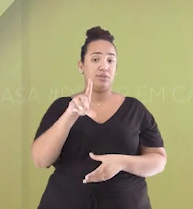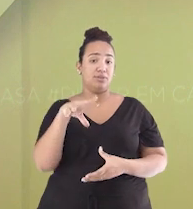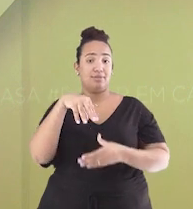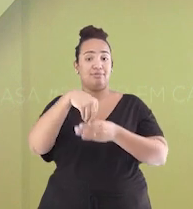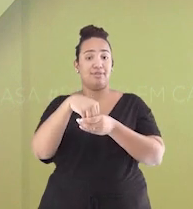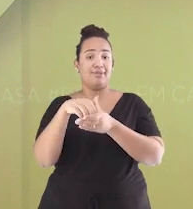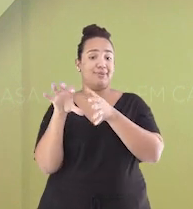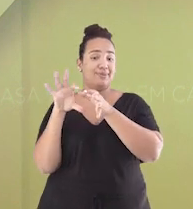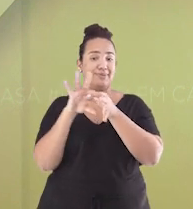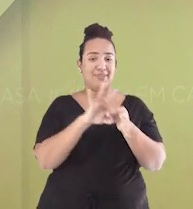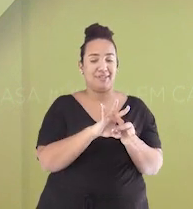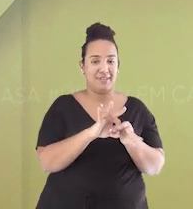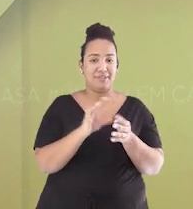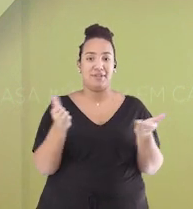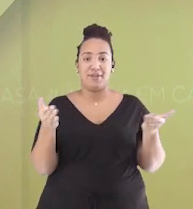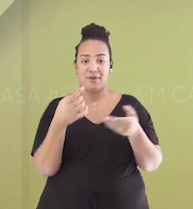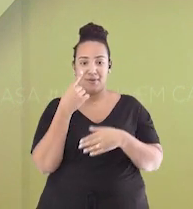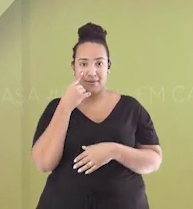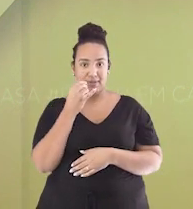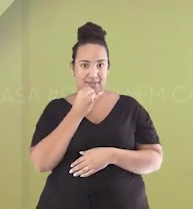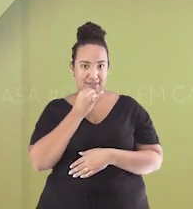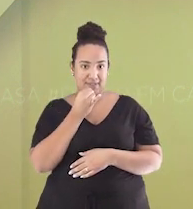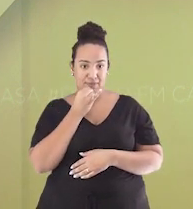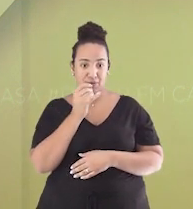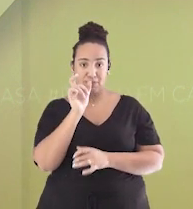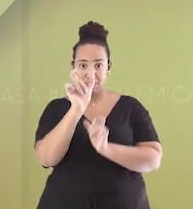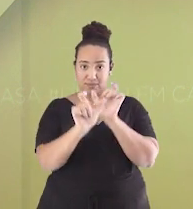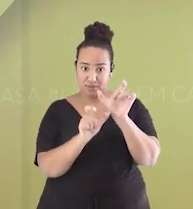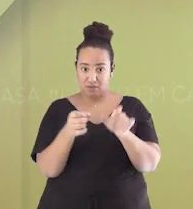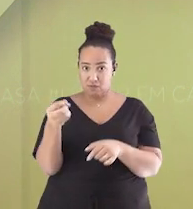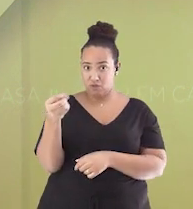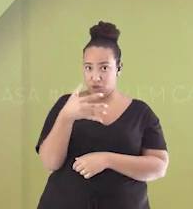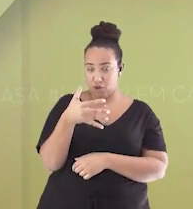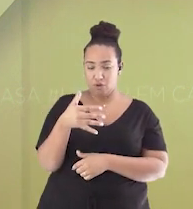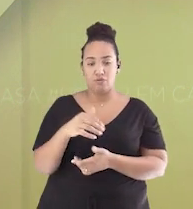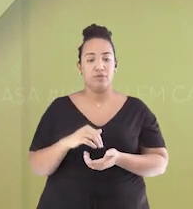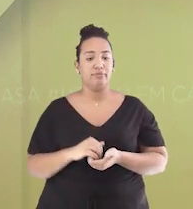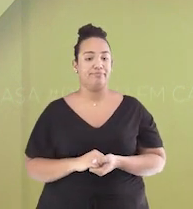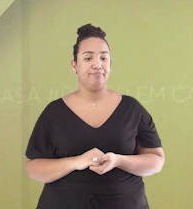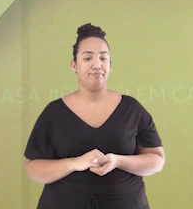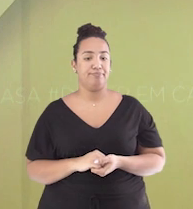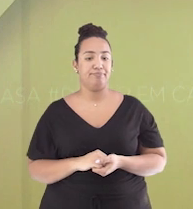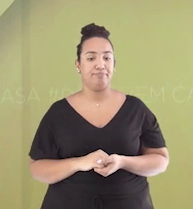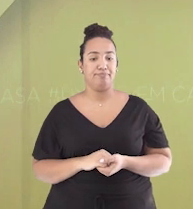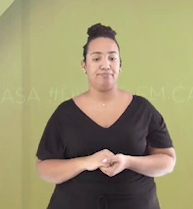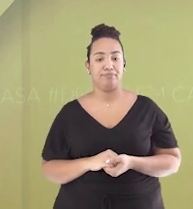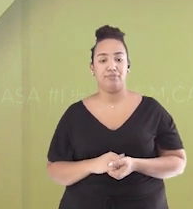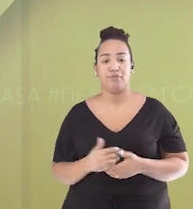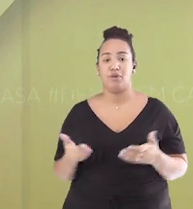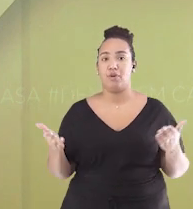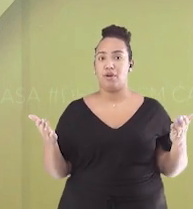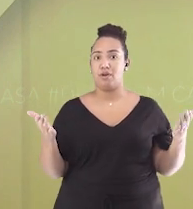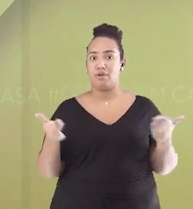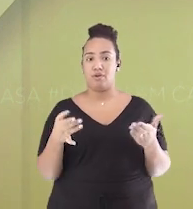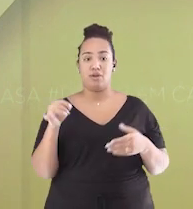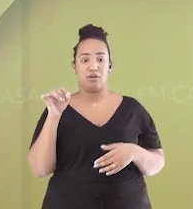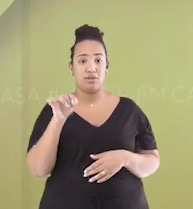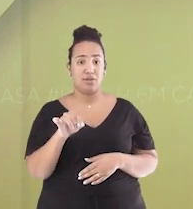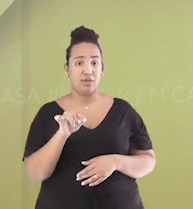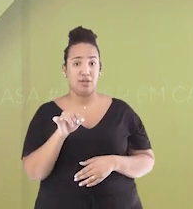língua. Vamos a alguns exemplos de neologismos. Um neologismo